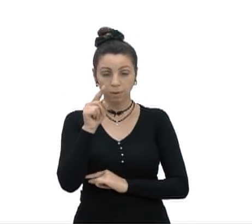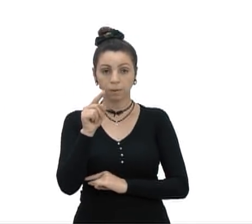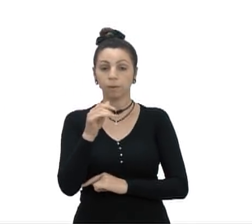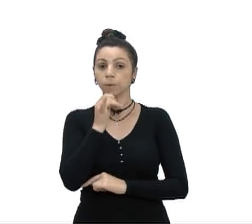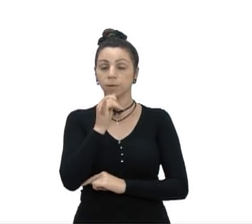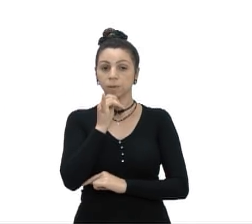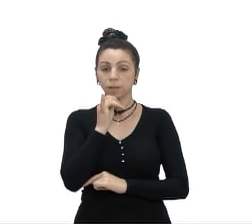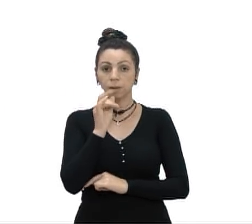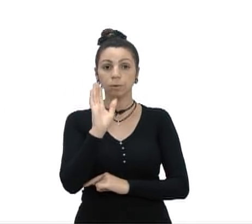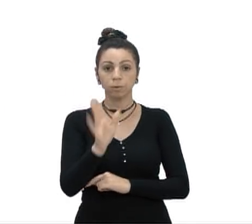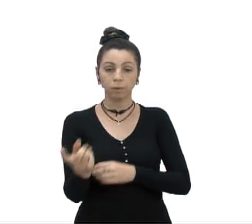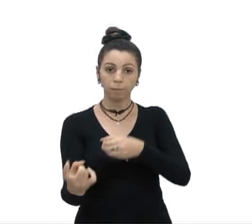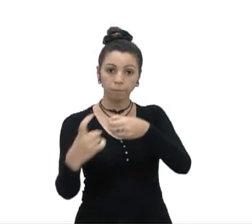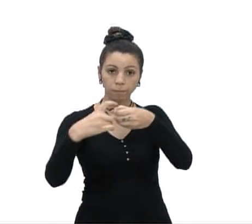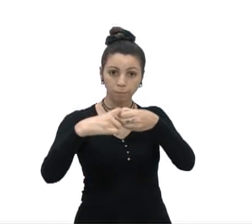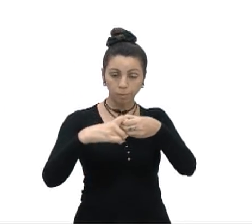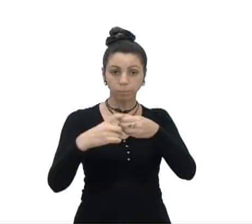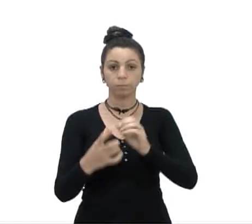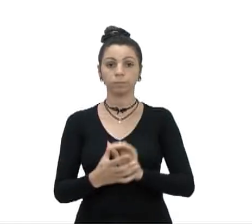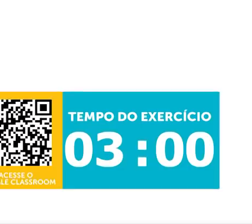a resposta correta.